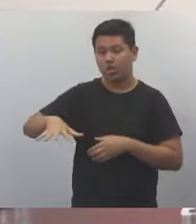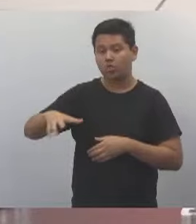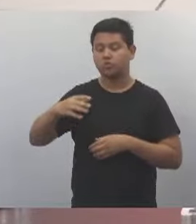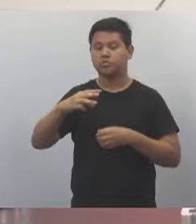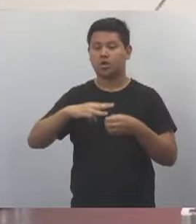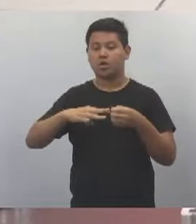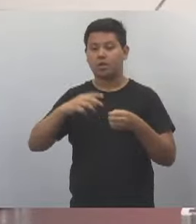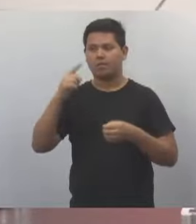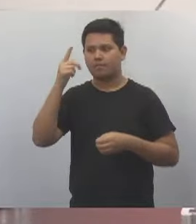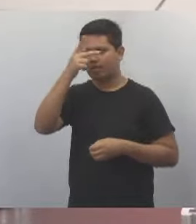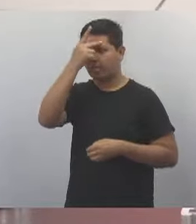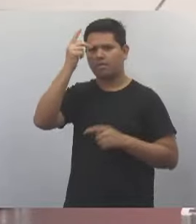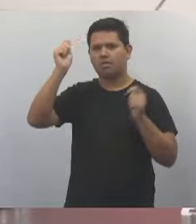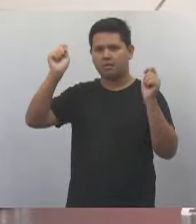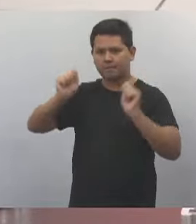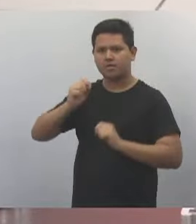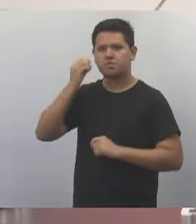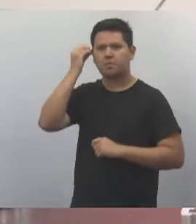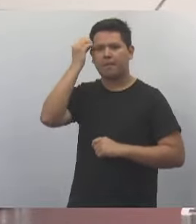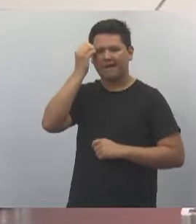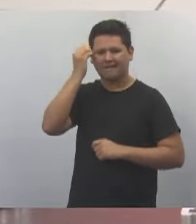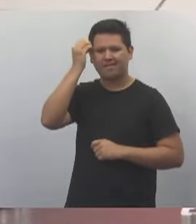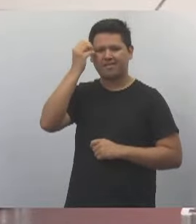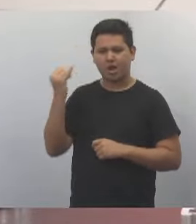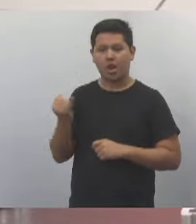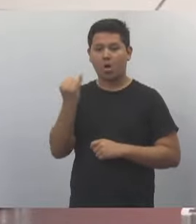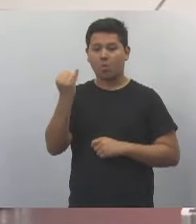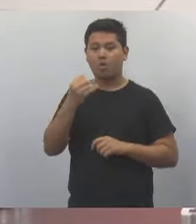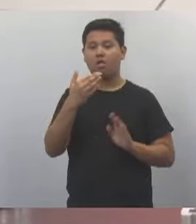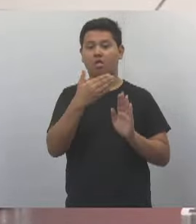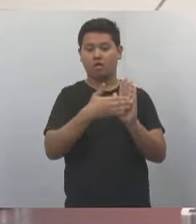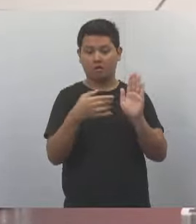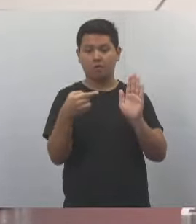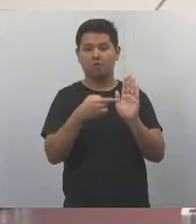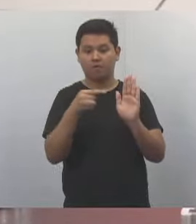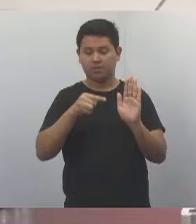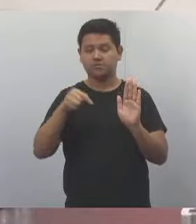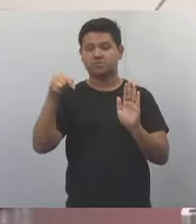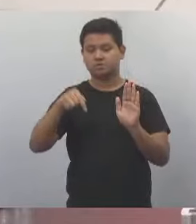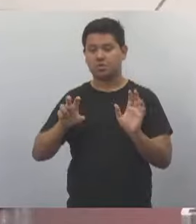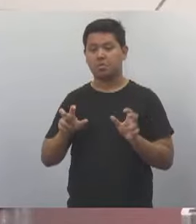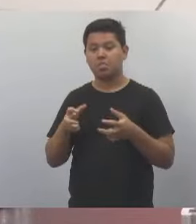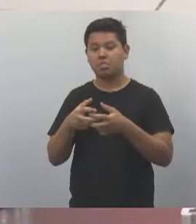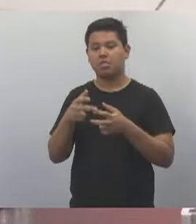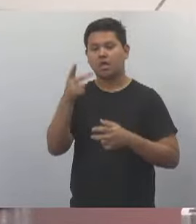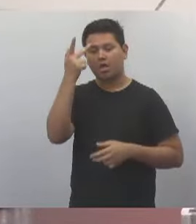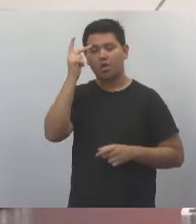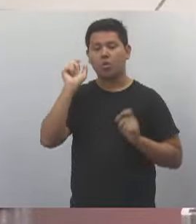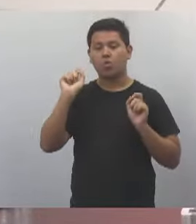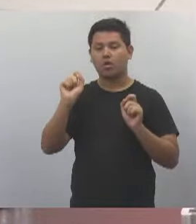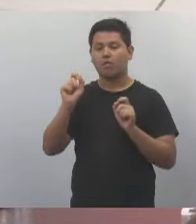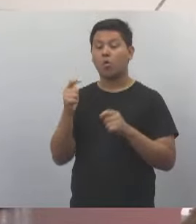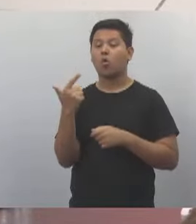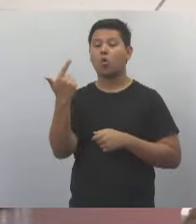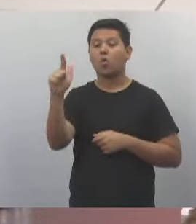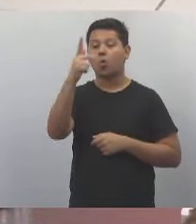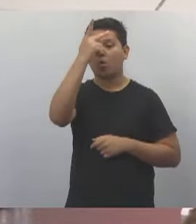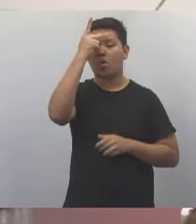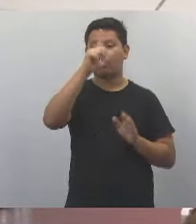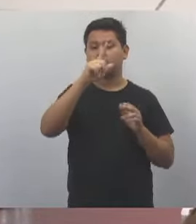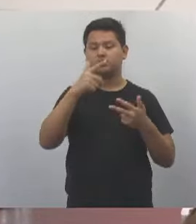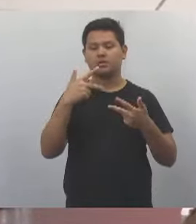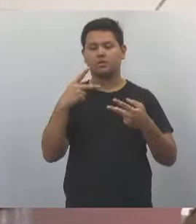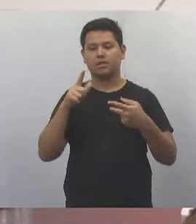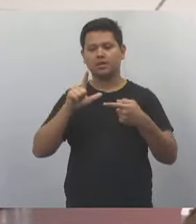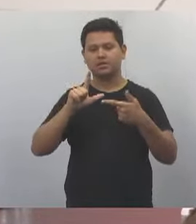perigo que é e a importância que é de um projeto desse vir para essa casa. Mas que eu espere que as próximas legislaturas da